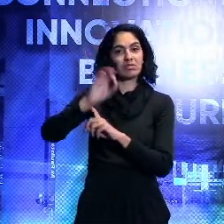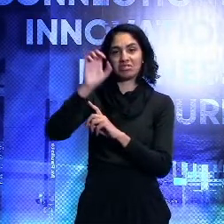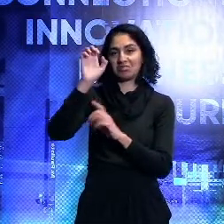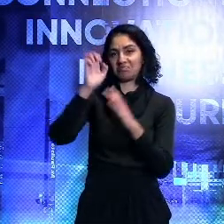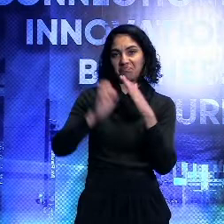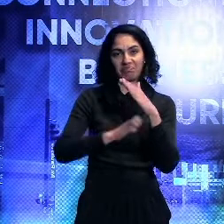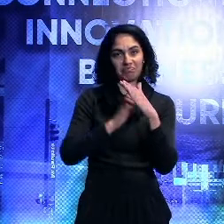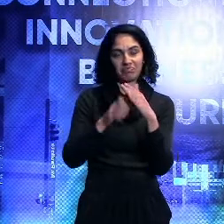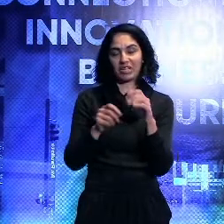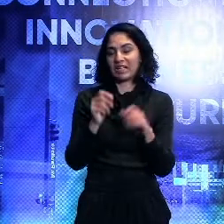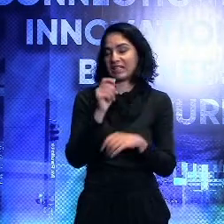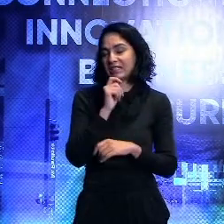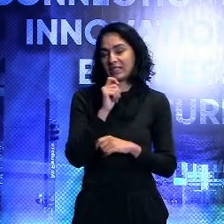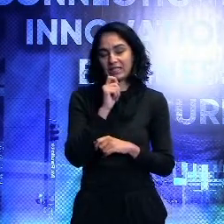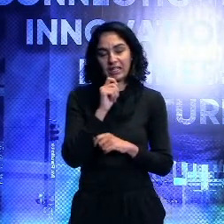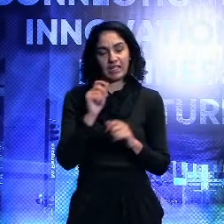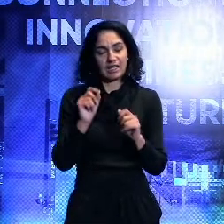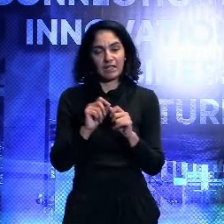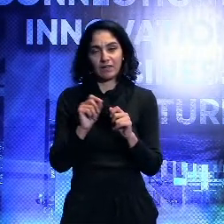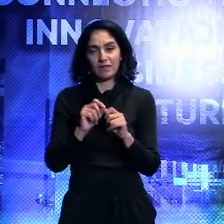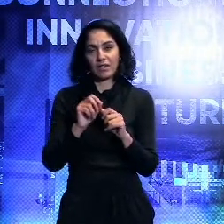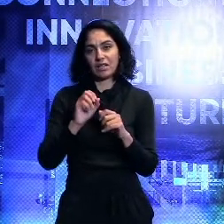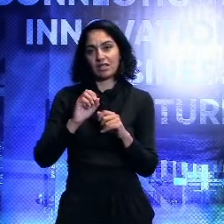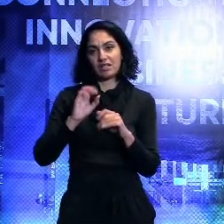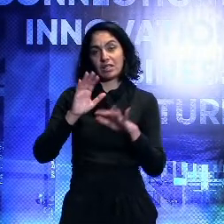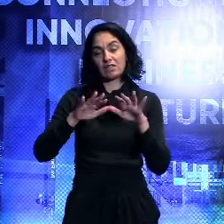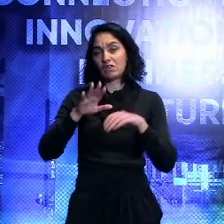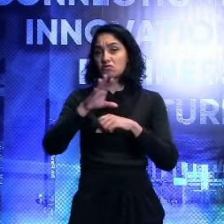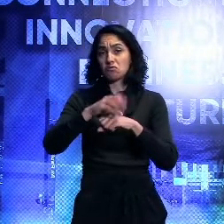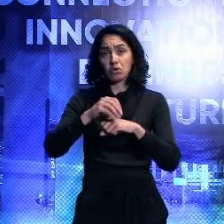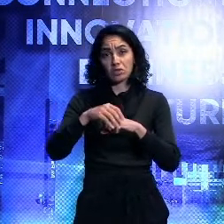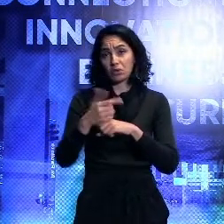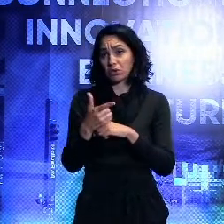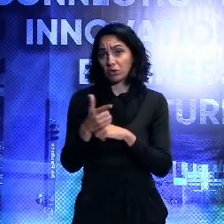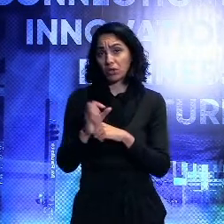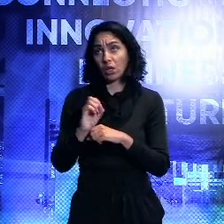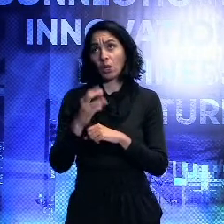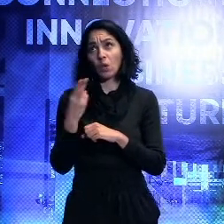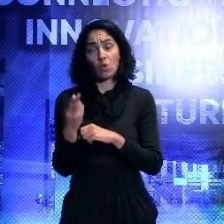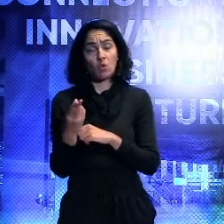das empresas, por questões de recurso ou até de conhecimento, trancam seus